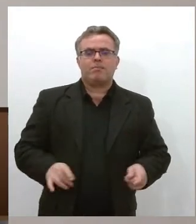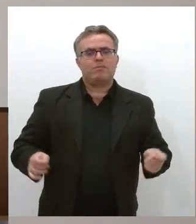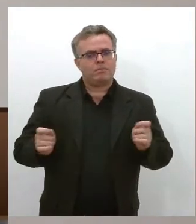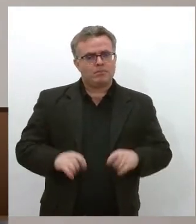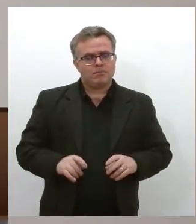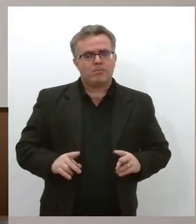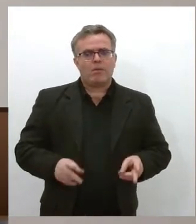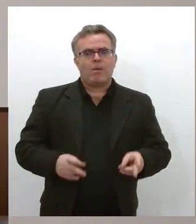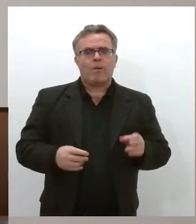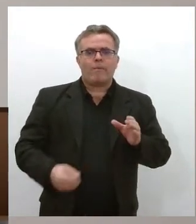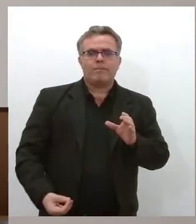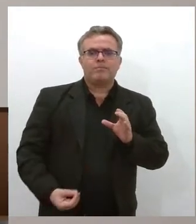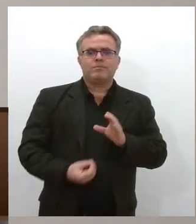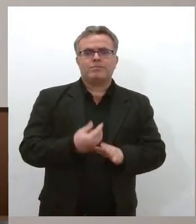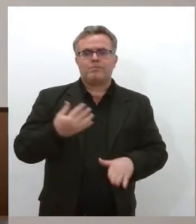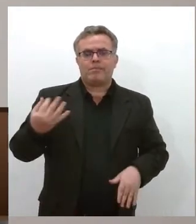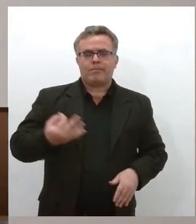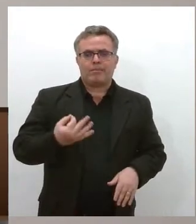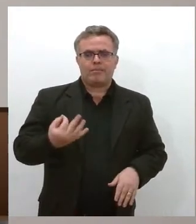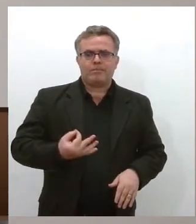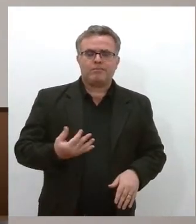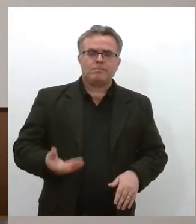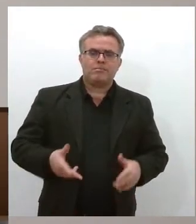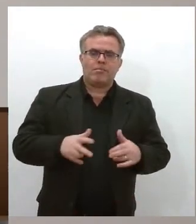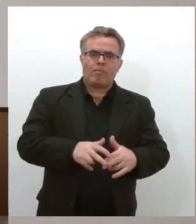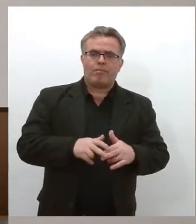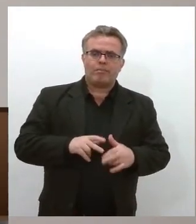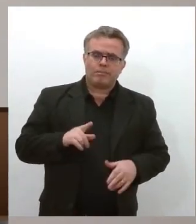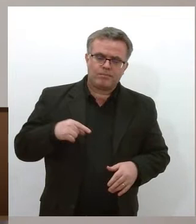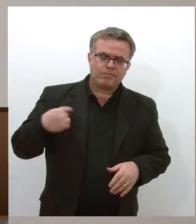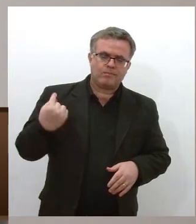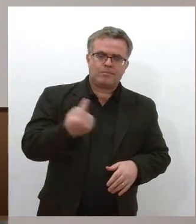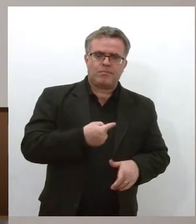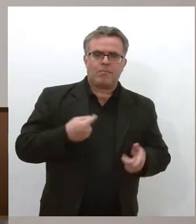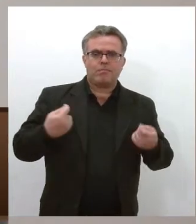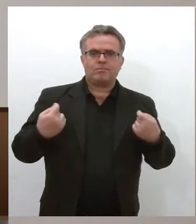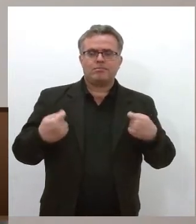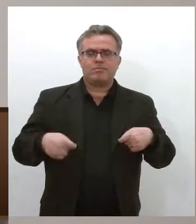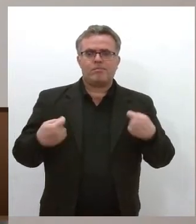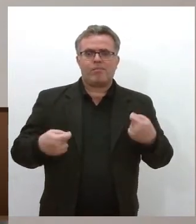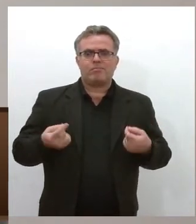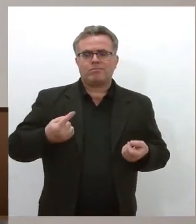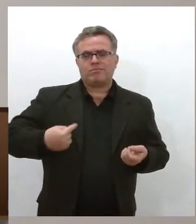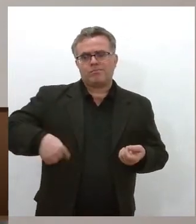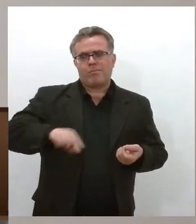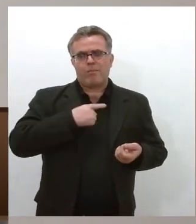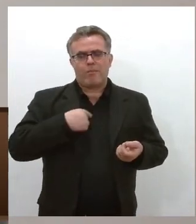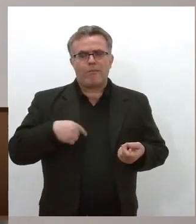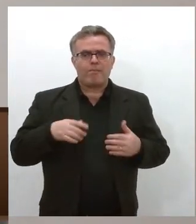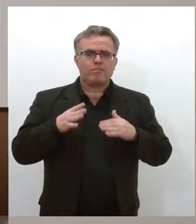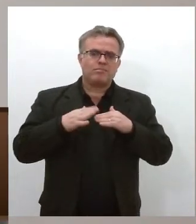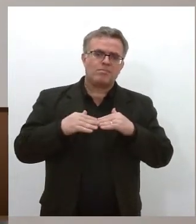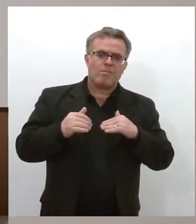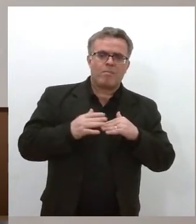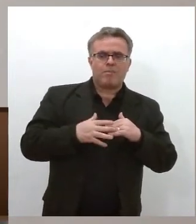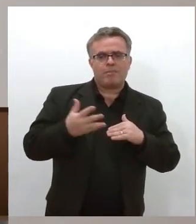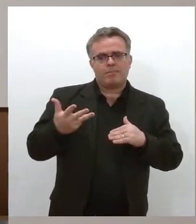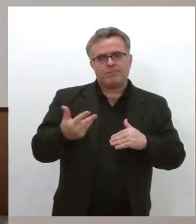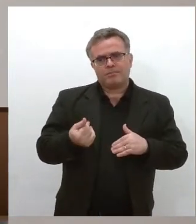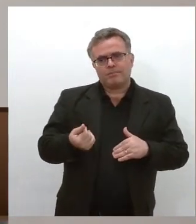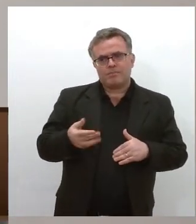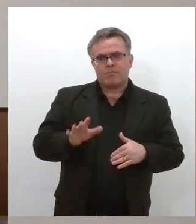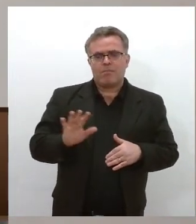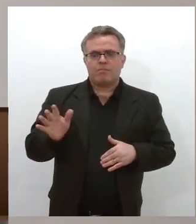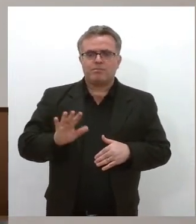pelo bem coletivo. Então, a gente também precisa, não é que a gente vai passar a mão na cabeça, vai aliviar, mas pensar, poxa, se fosse um